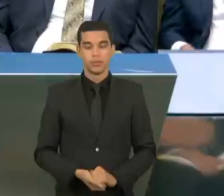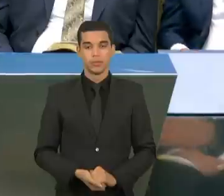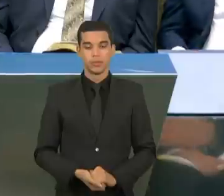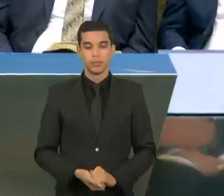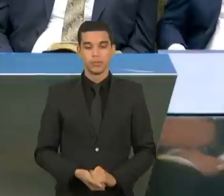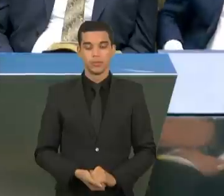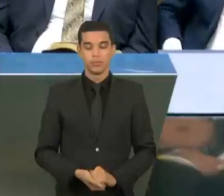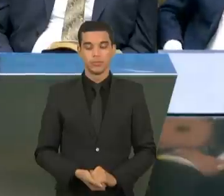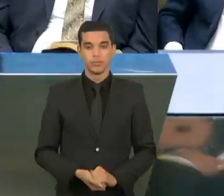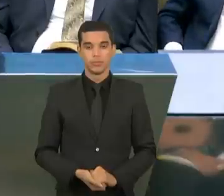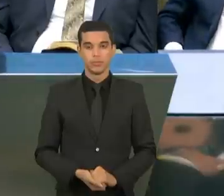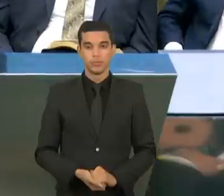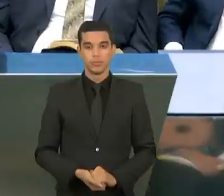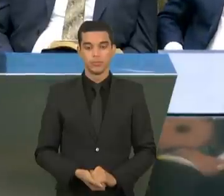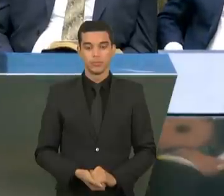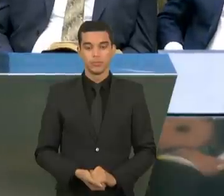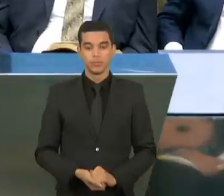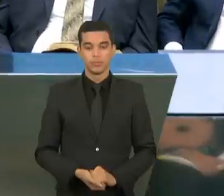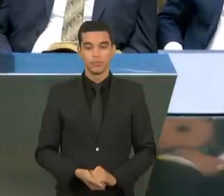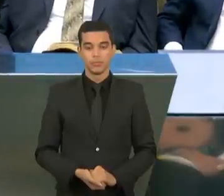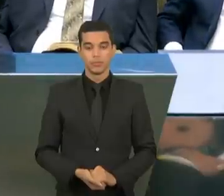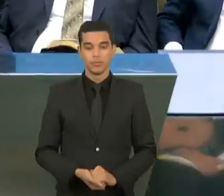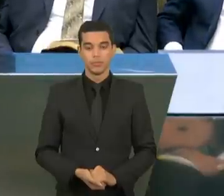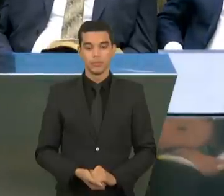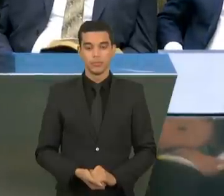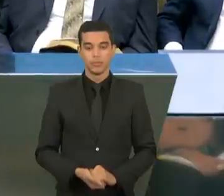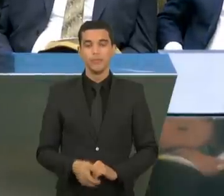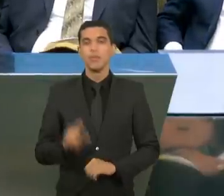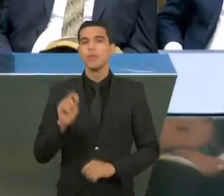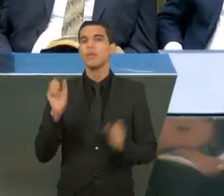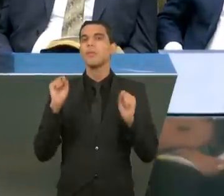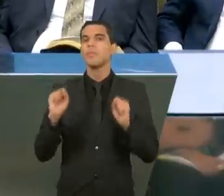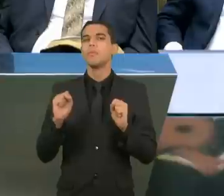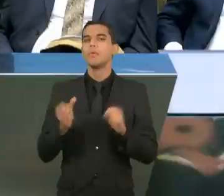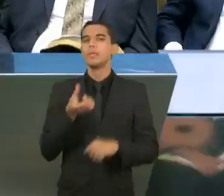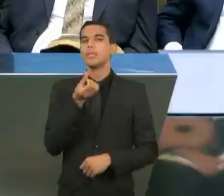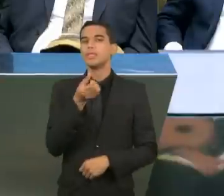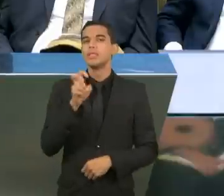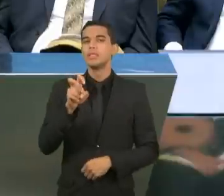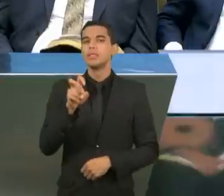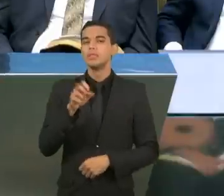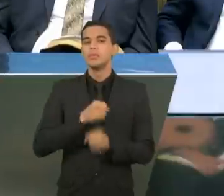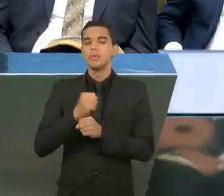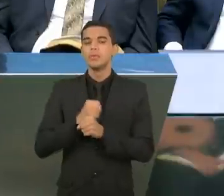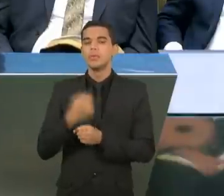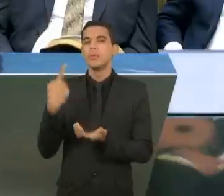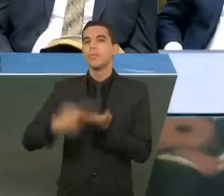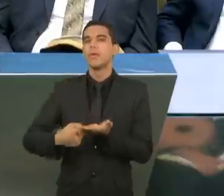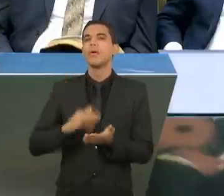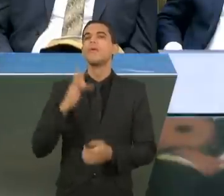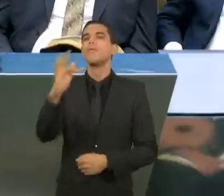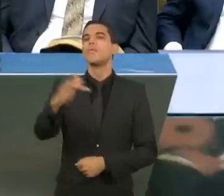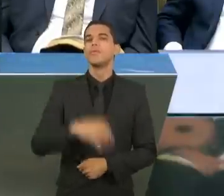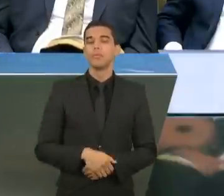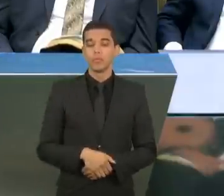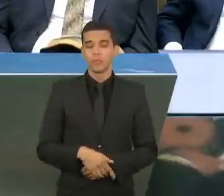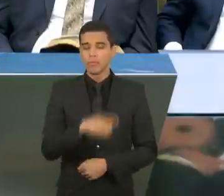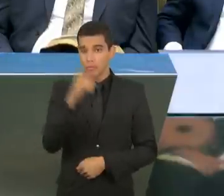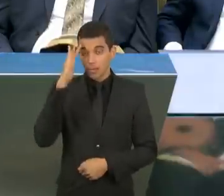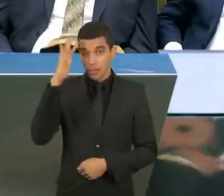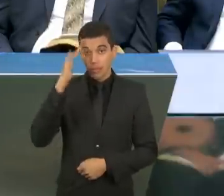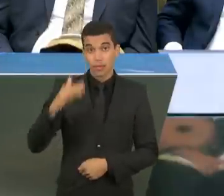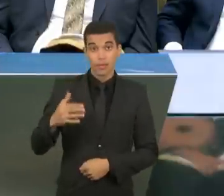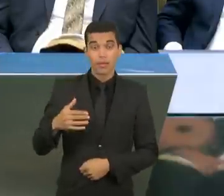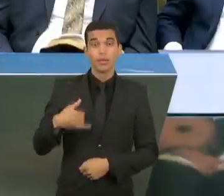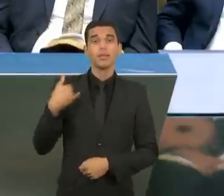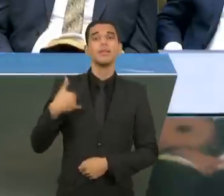marcar 65 anos na frente? Alguém pode? Você imaginaria, quem tem aqui 65,